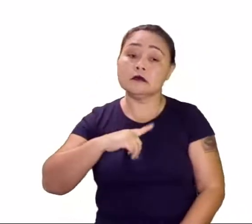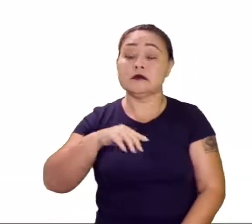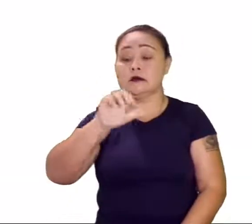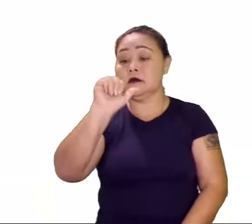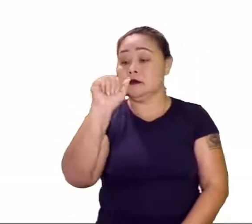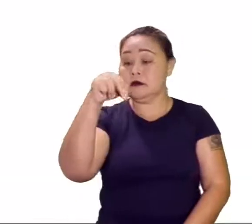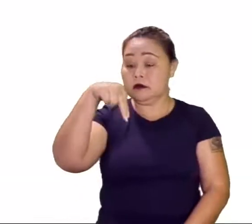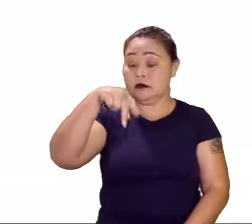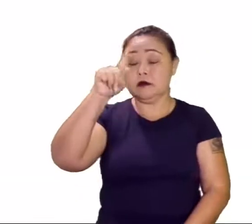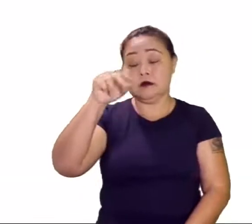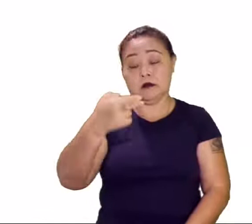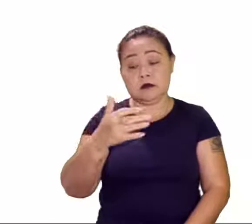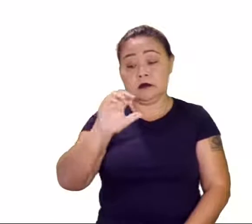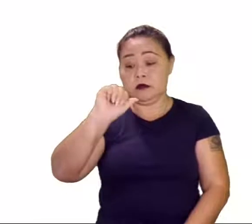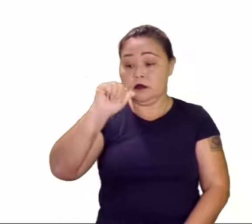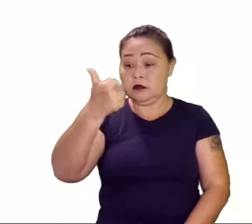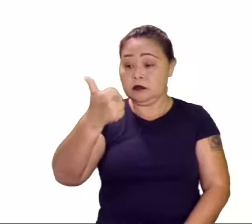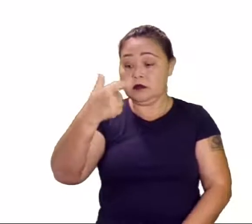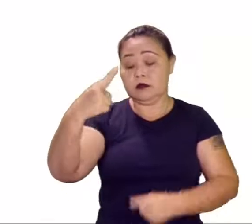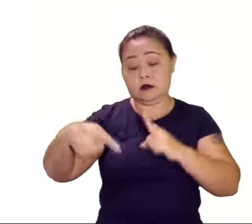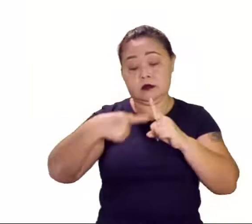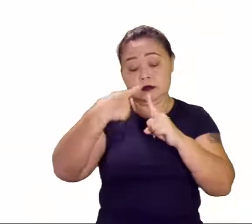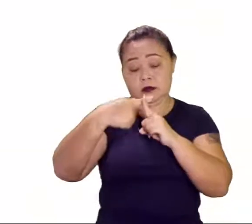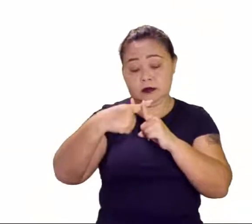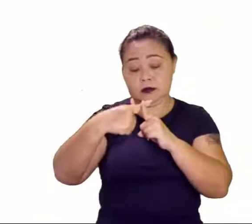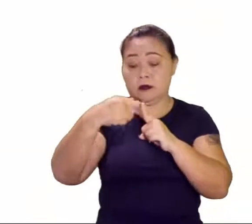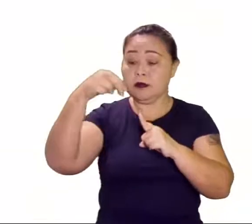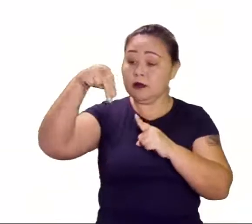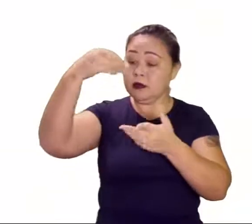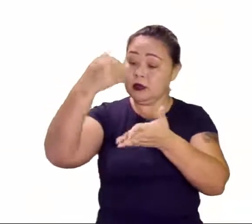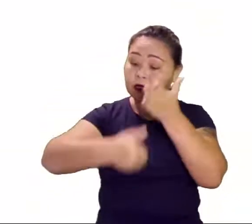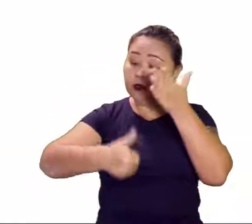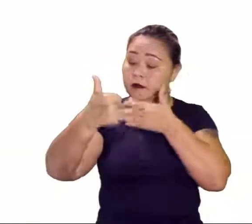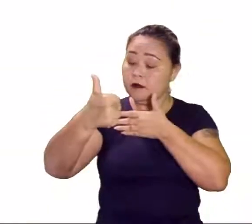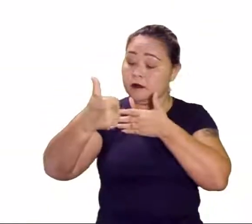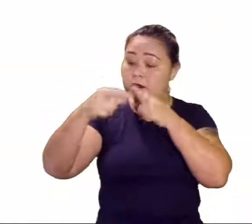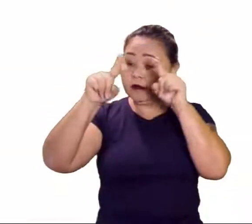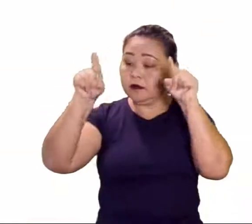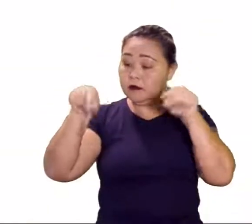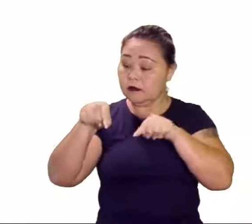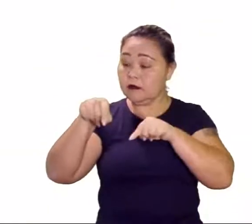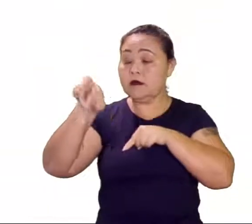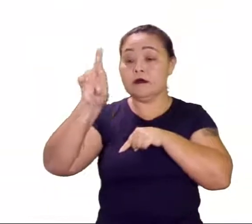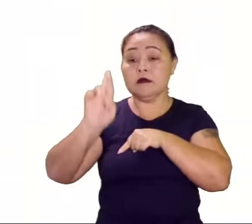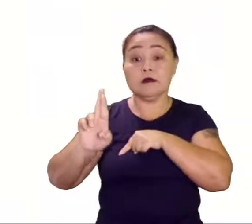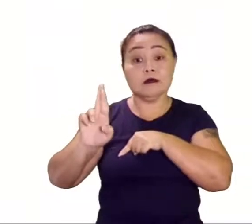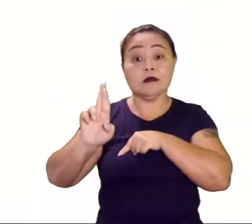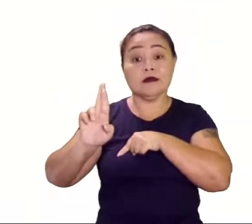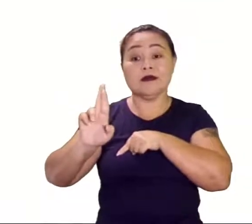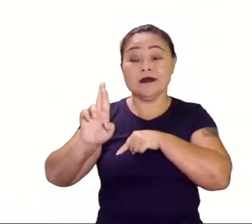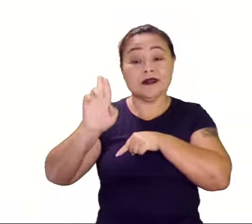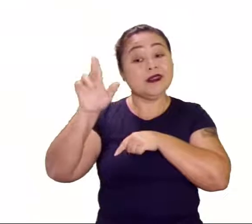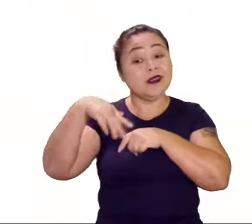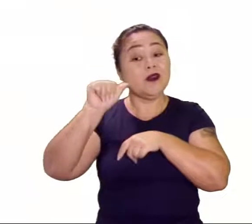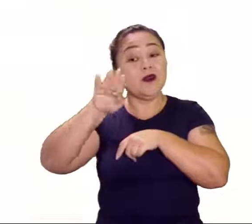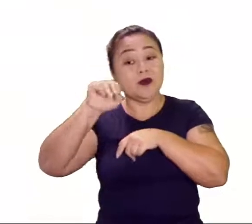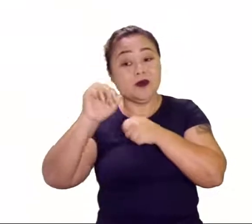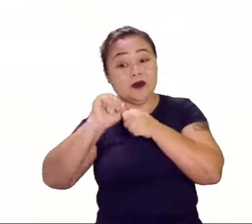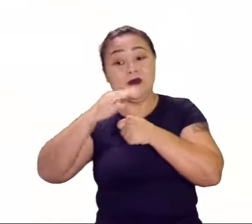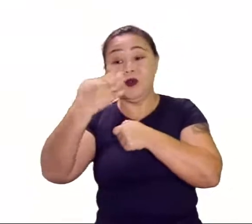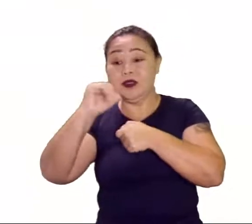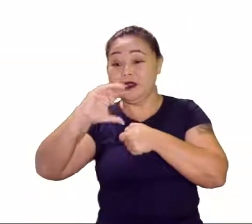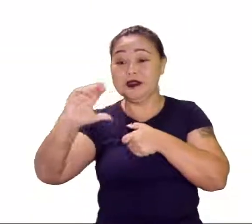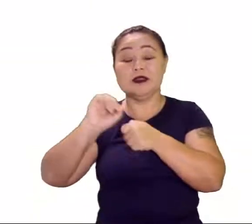AN é igual a 1 mais N menos 1. Vou ter que inventar uma musiquinha, né? Igual o B ao quadrado menos